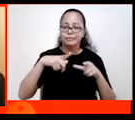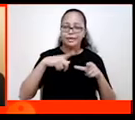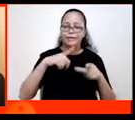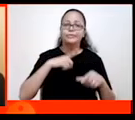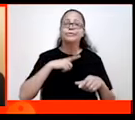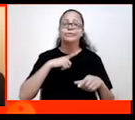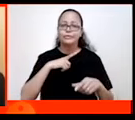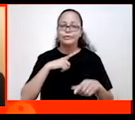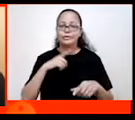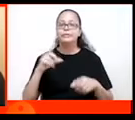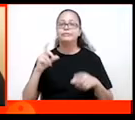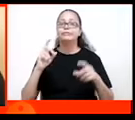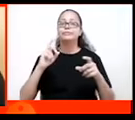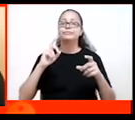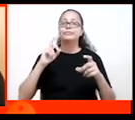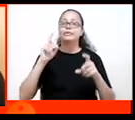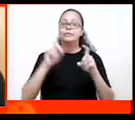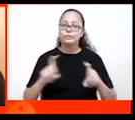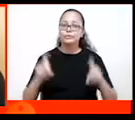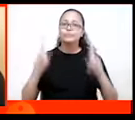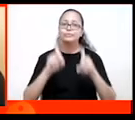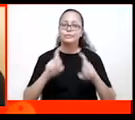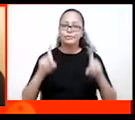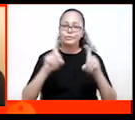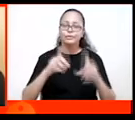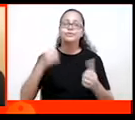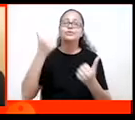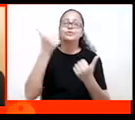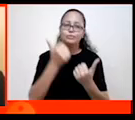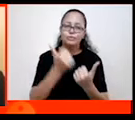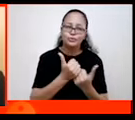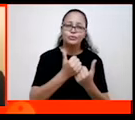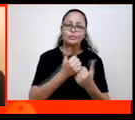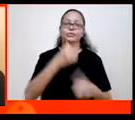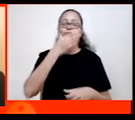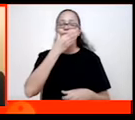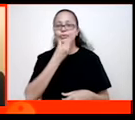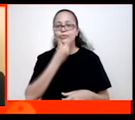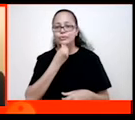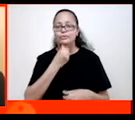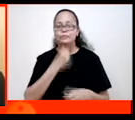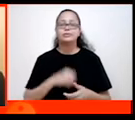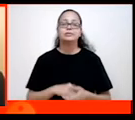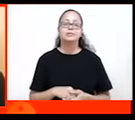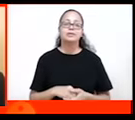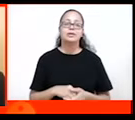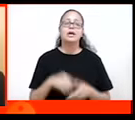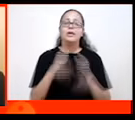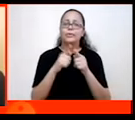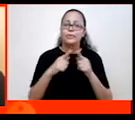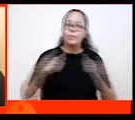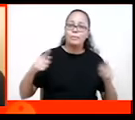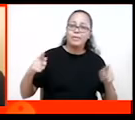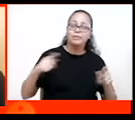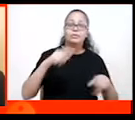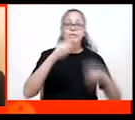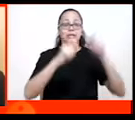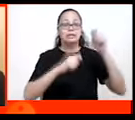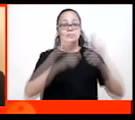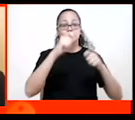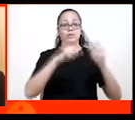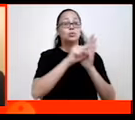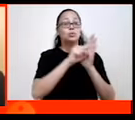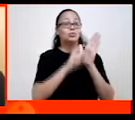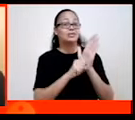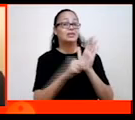máquinas, né, os computadores puderam substituir os homens, certo? E também, com o aumento da industrialização,